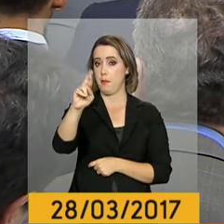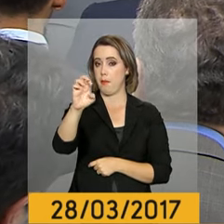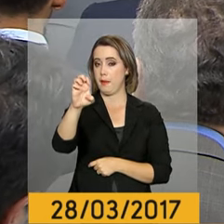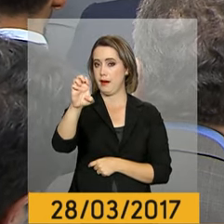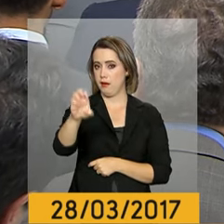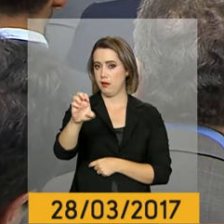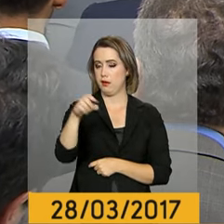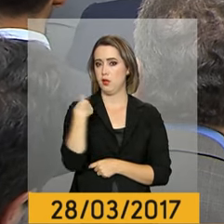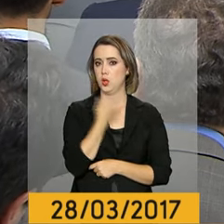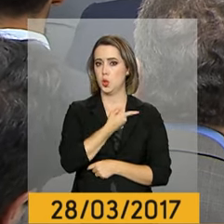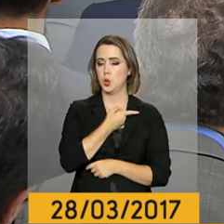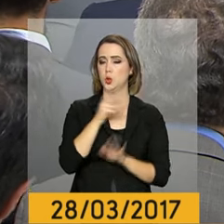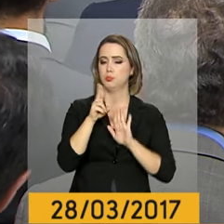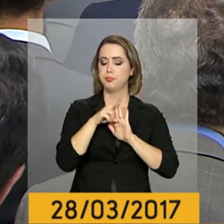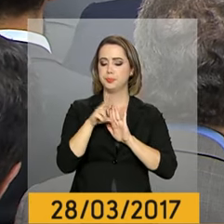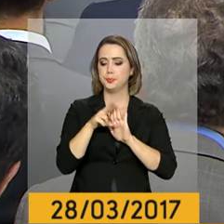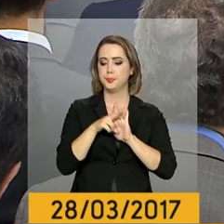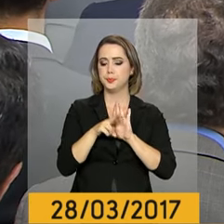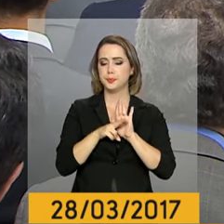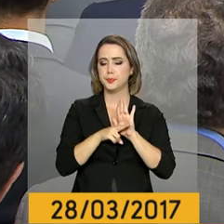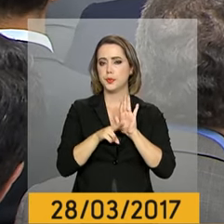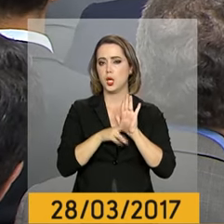estabas medidas